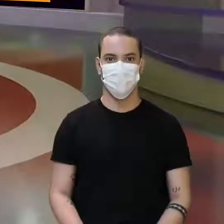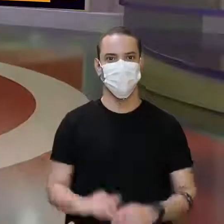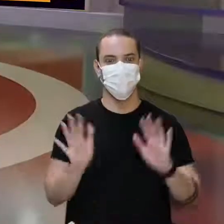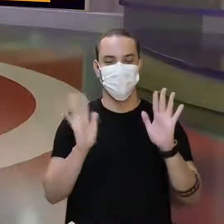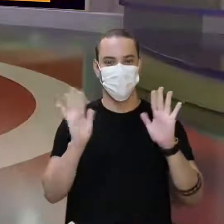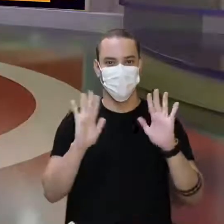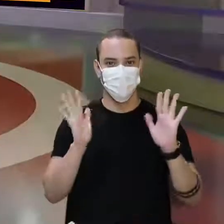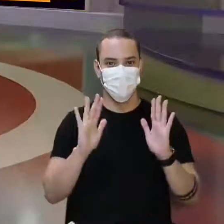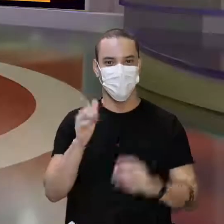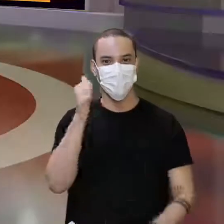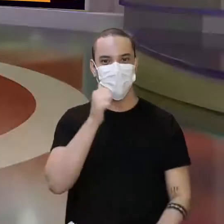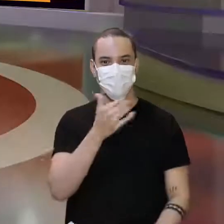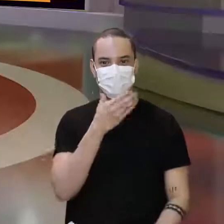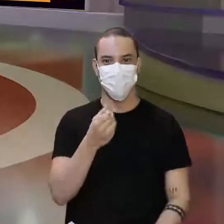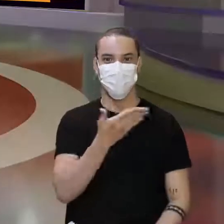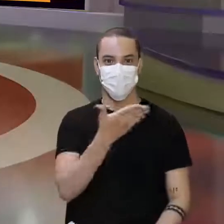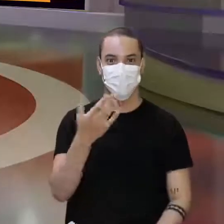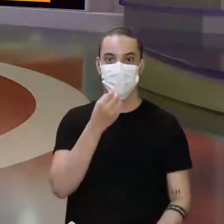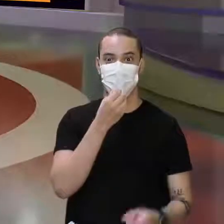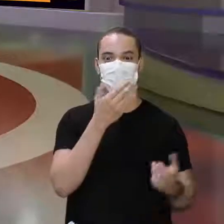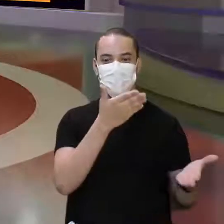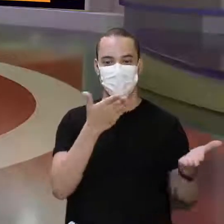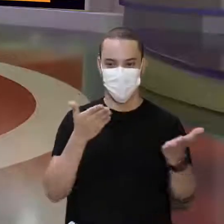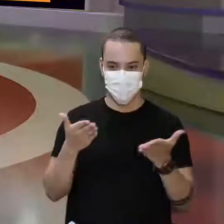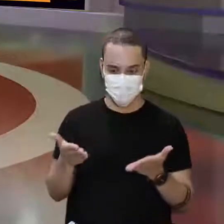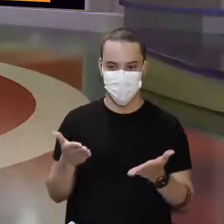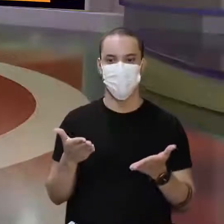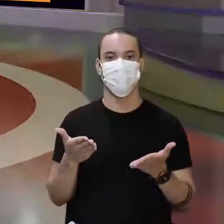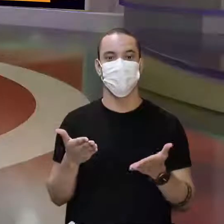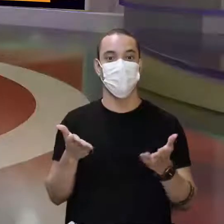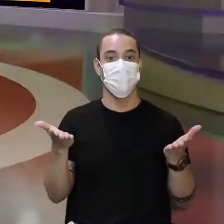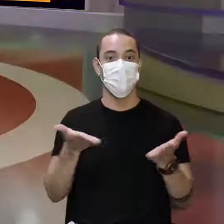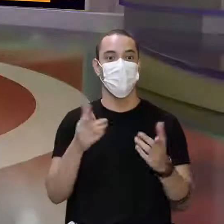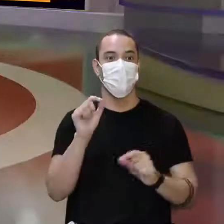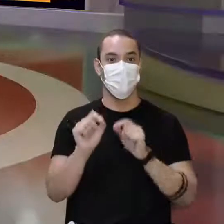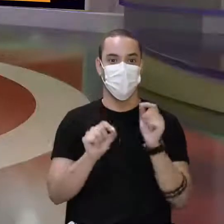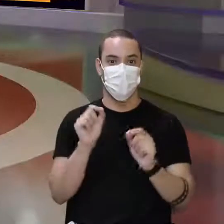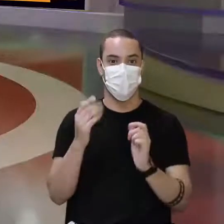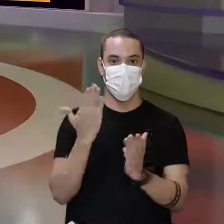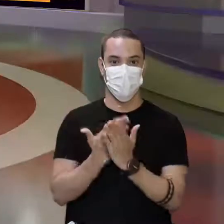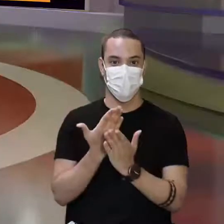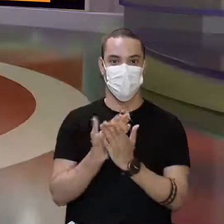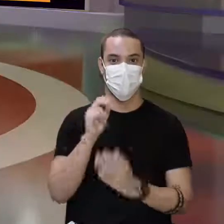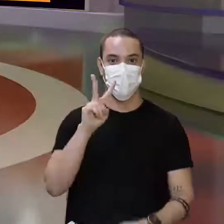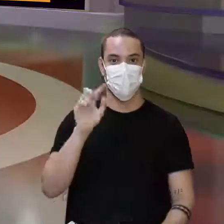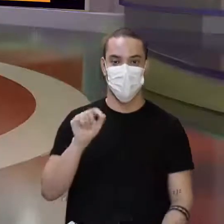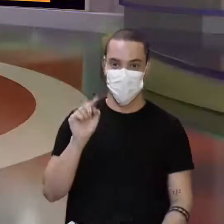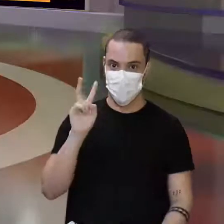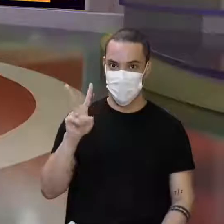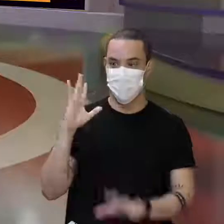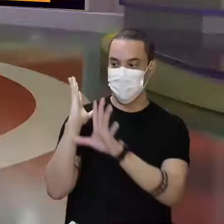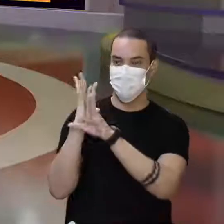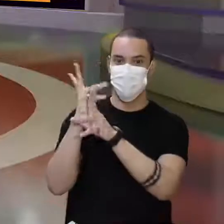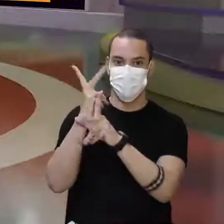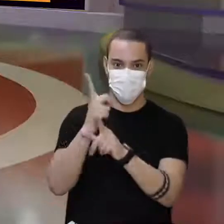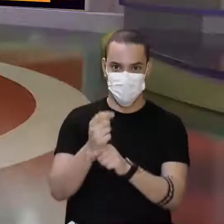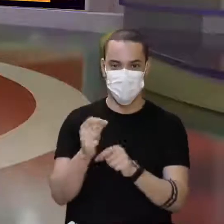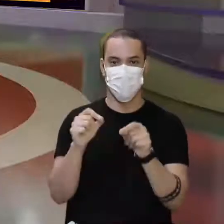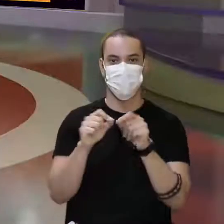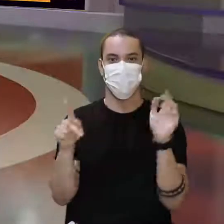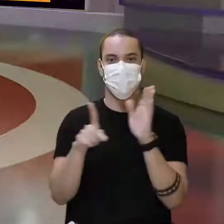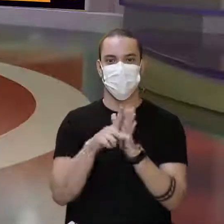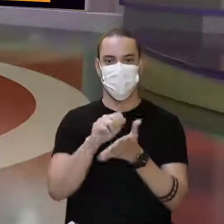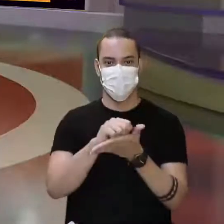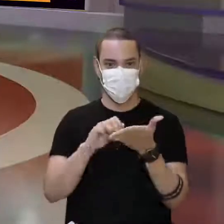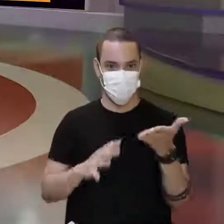Hey guys, what's up and welcome. Sejam todos muito bem-vindos. Estamos agora com a nossa aula 2.2 de Review and